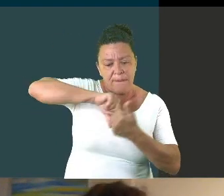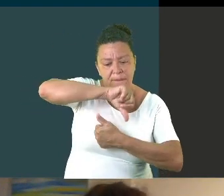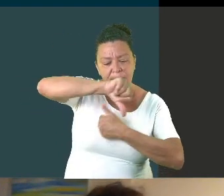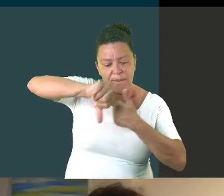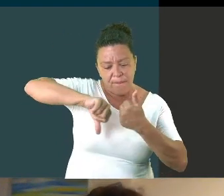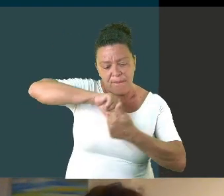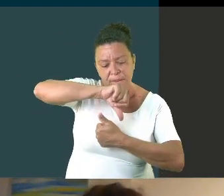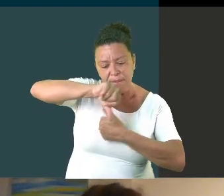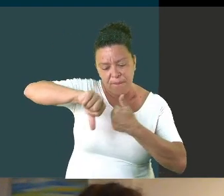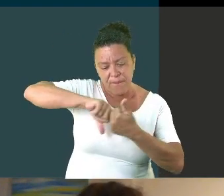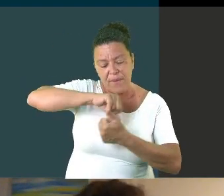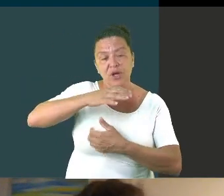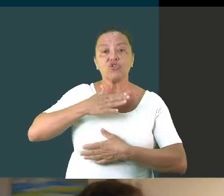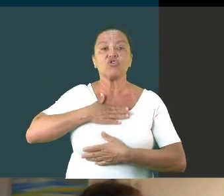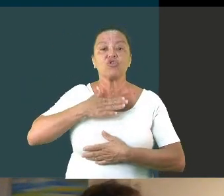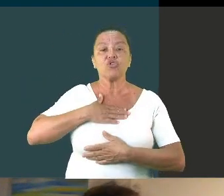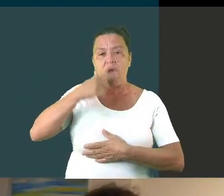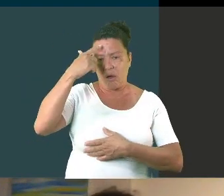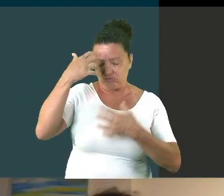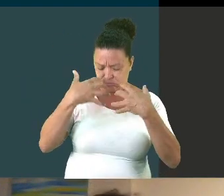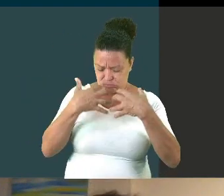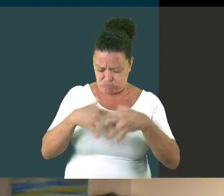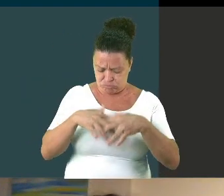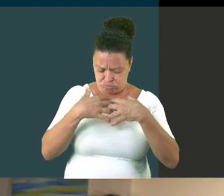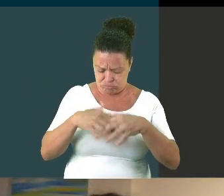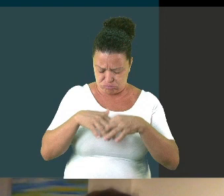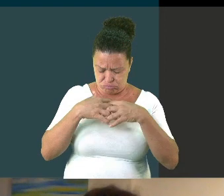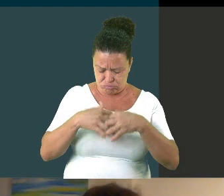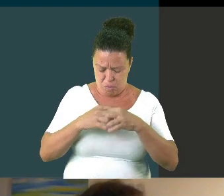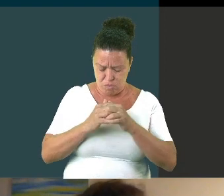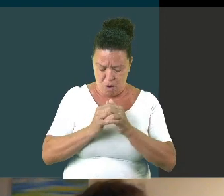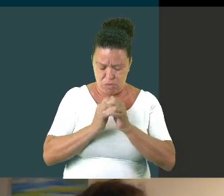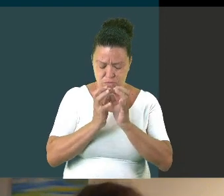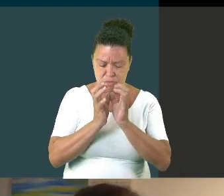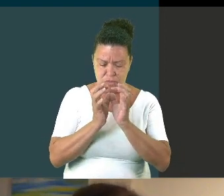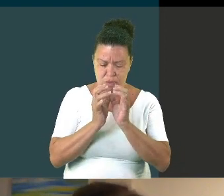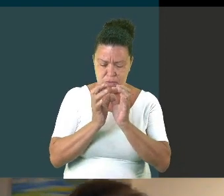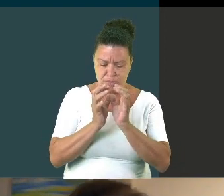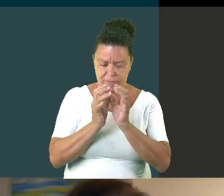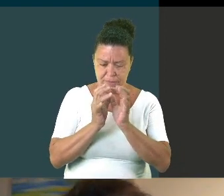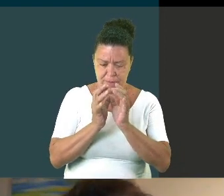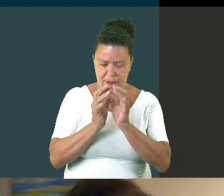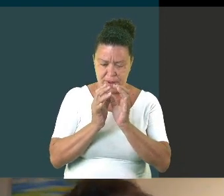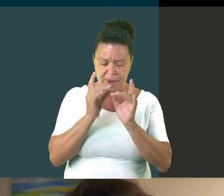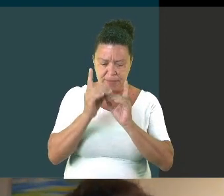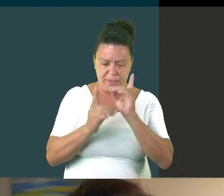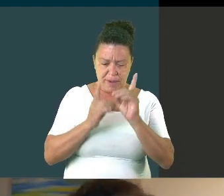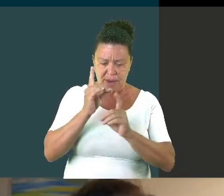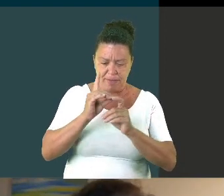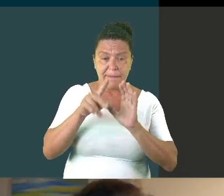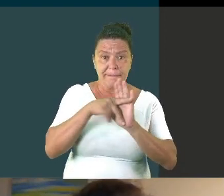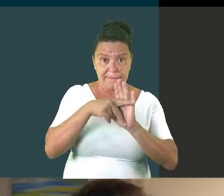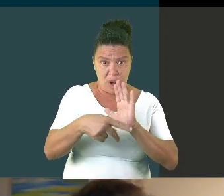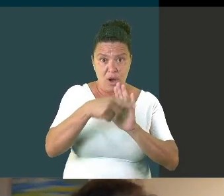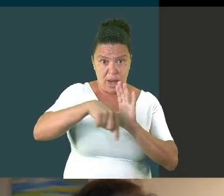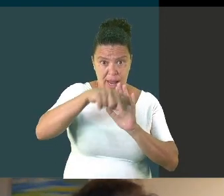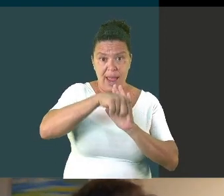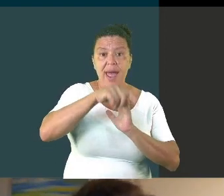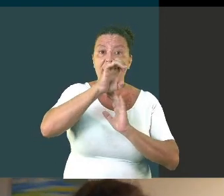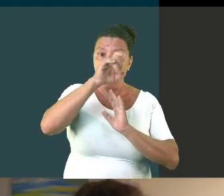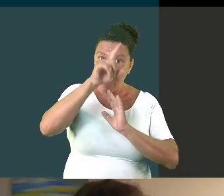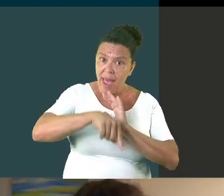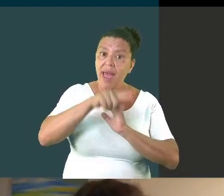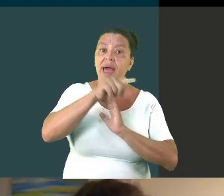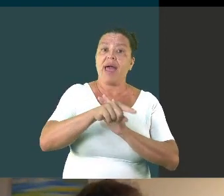transformado através do nosso cérebro, transformado com a dinâmica apropriada, é ele que é